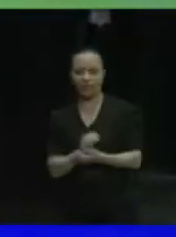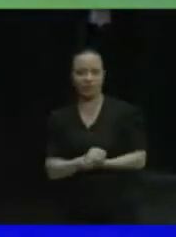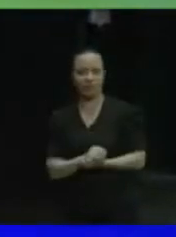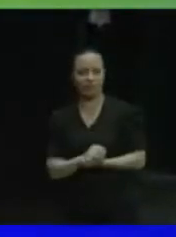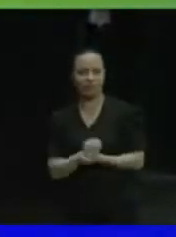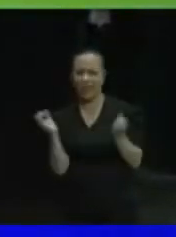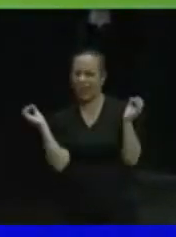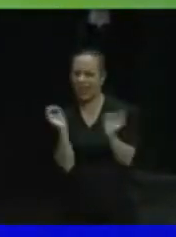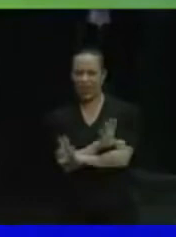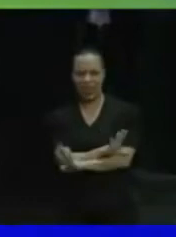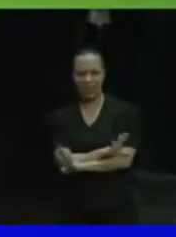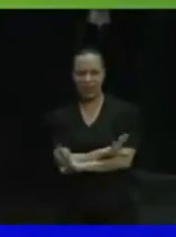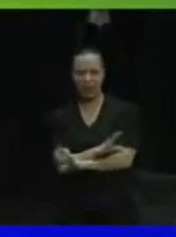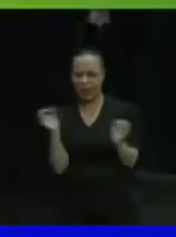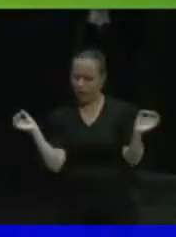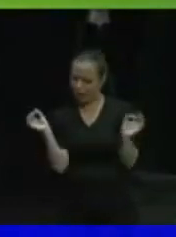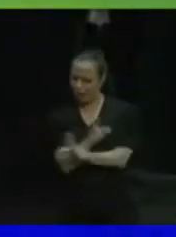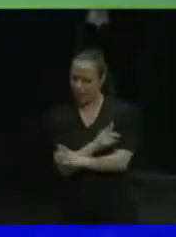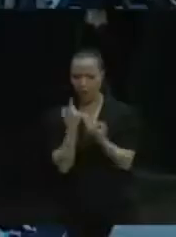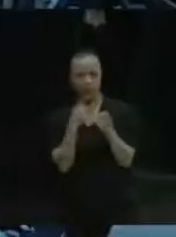ofender ou intimidar jornalistas.